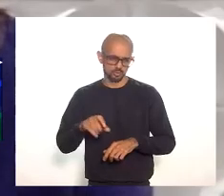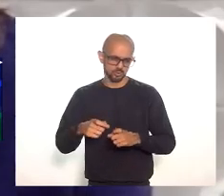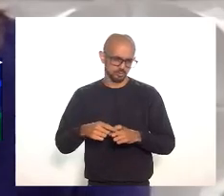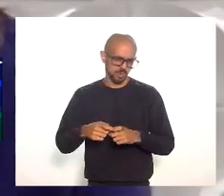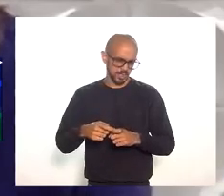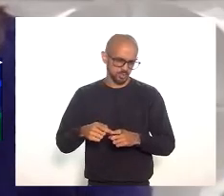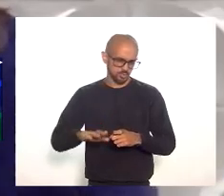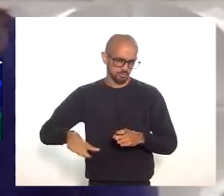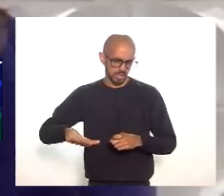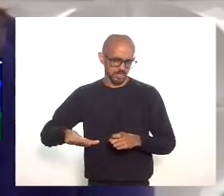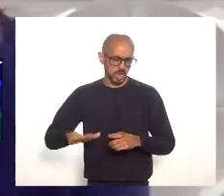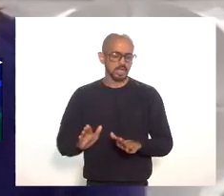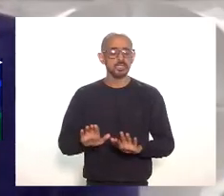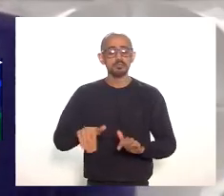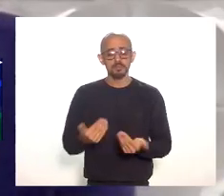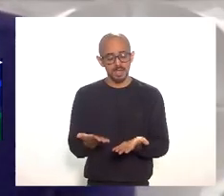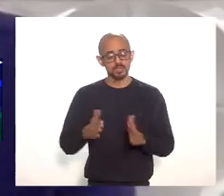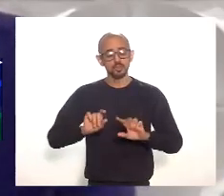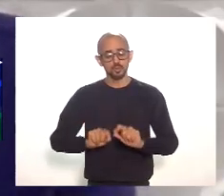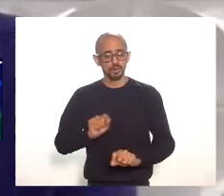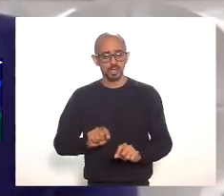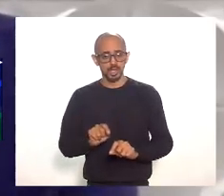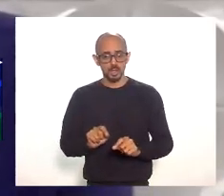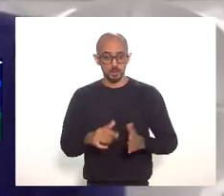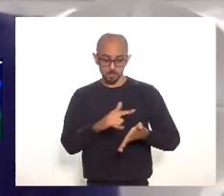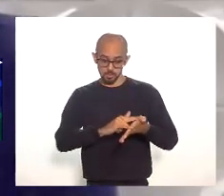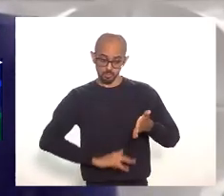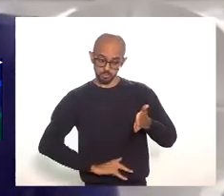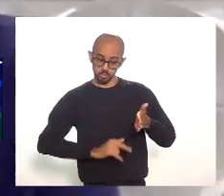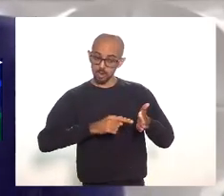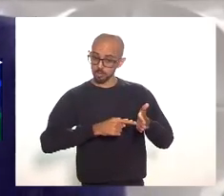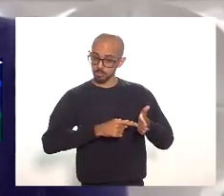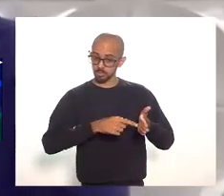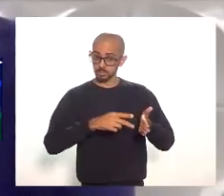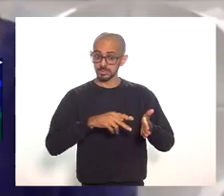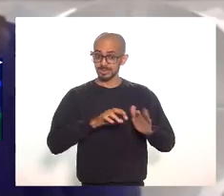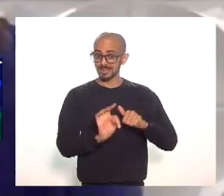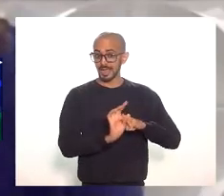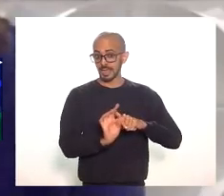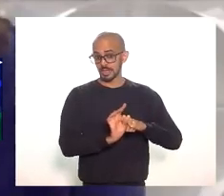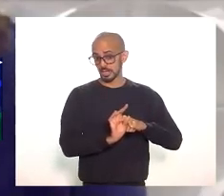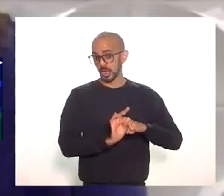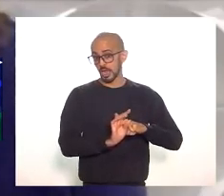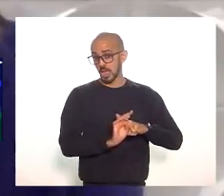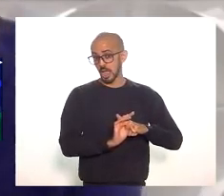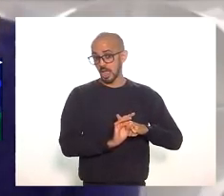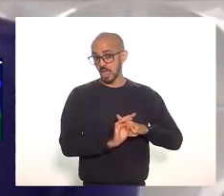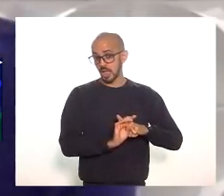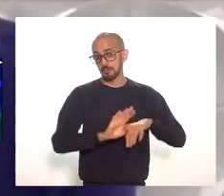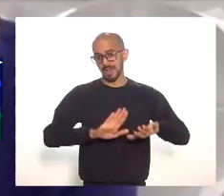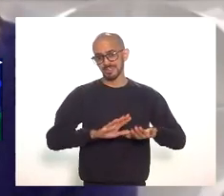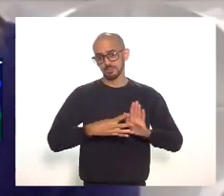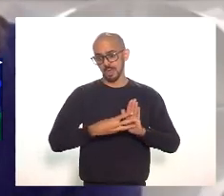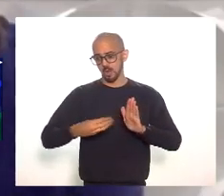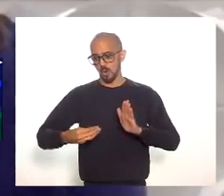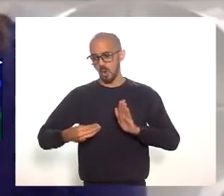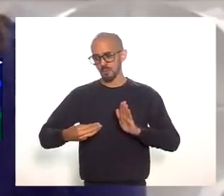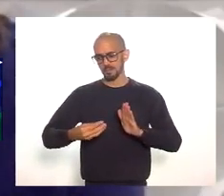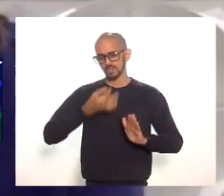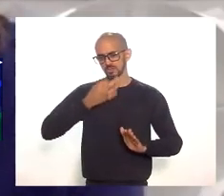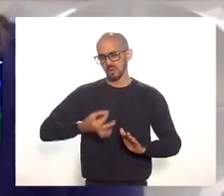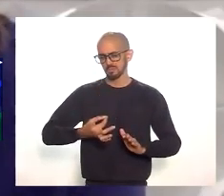parecer de uma nota técnica de uma instituição é uma coisa. Agora, estar a cópia de um parecer